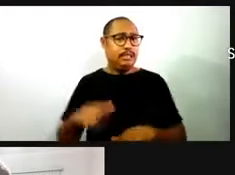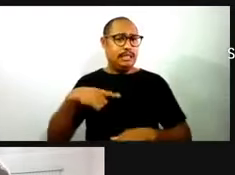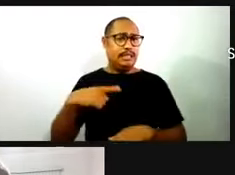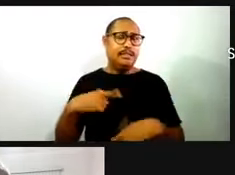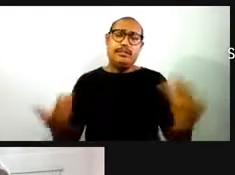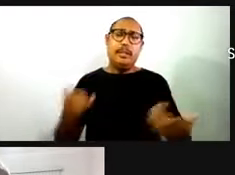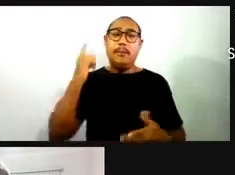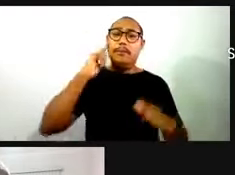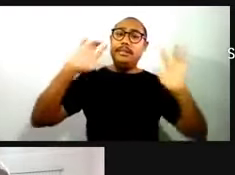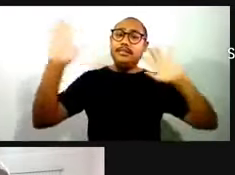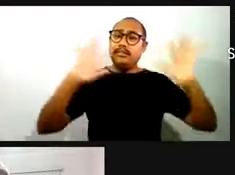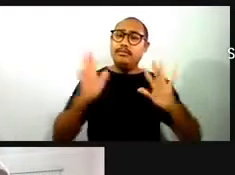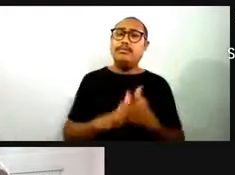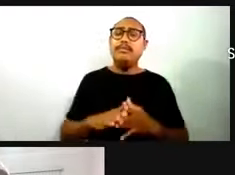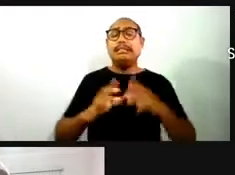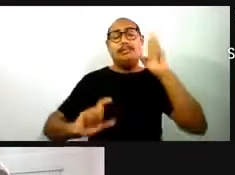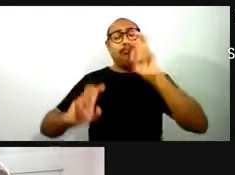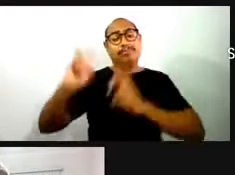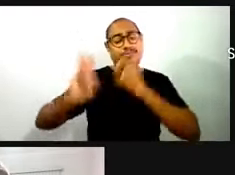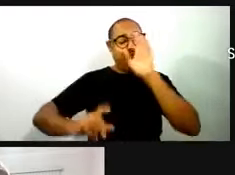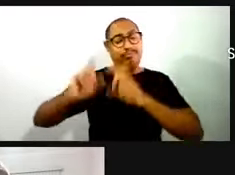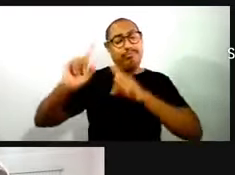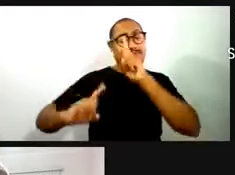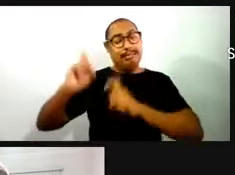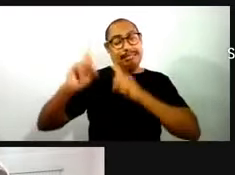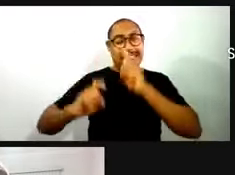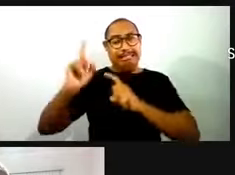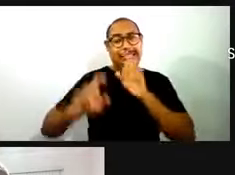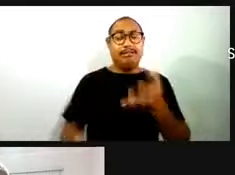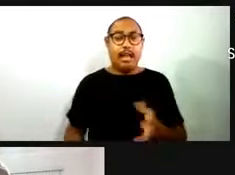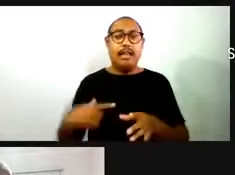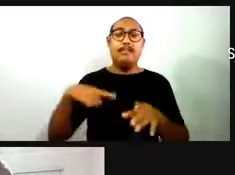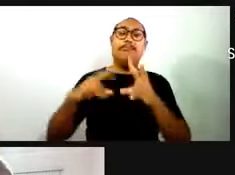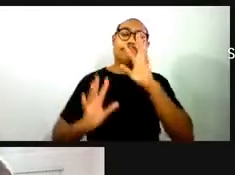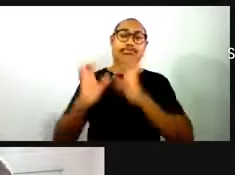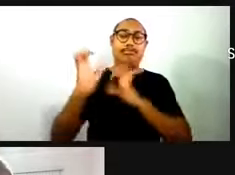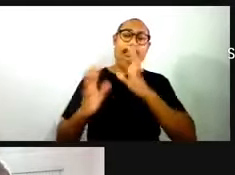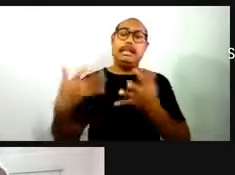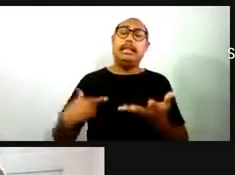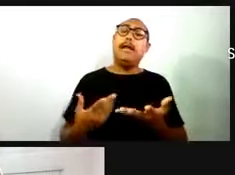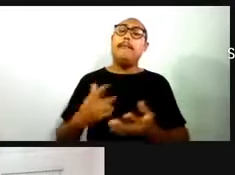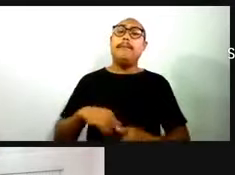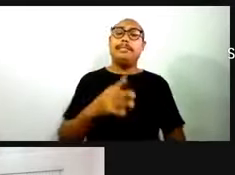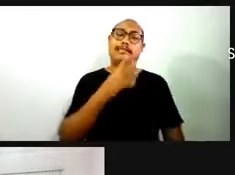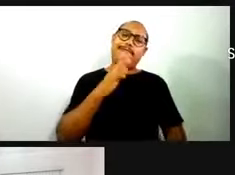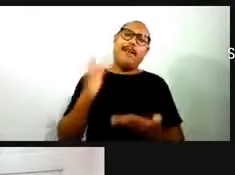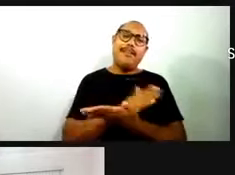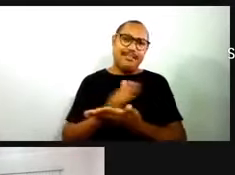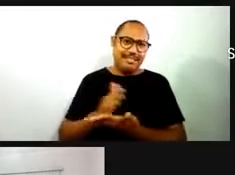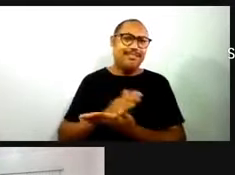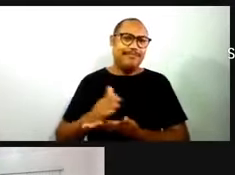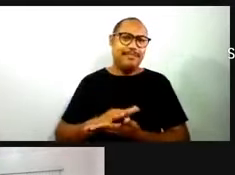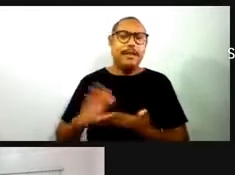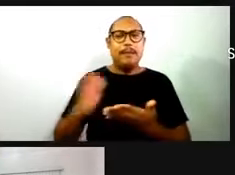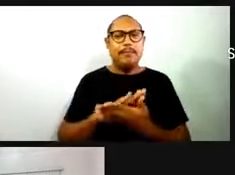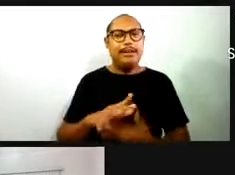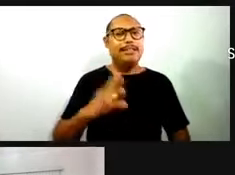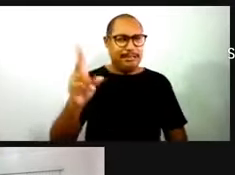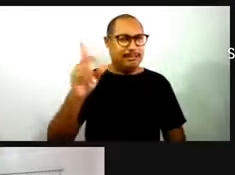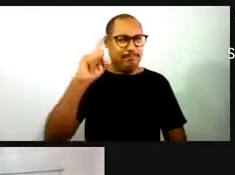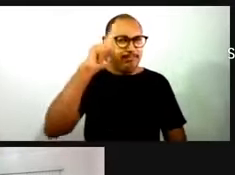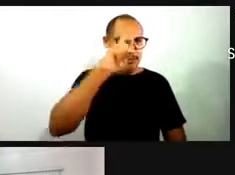sempre teve aí um rusga-rusga entre as etnias. Mas eu conheço alguns casos, mas são raros.